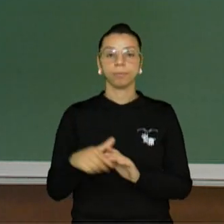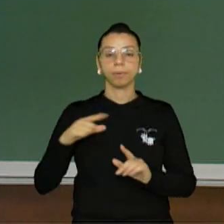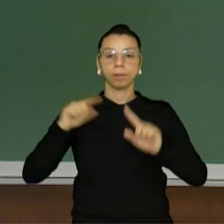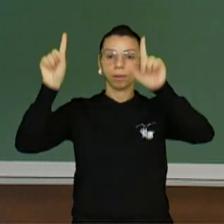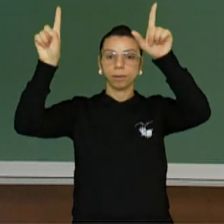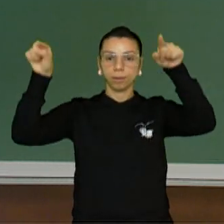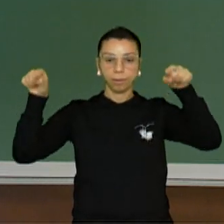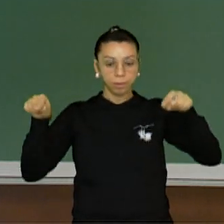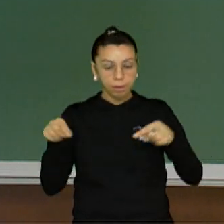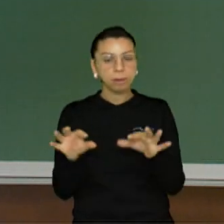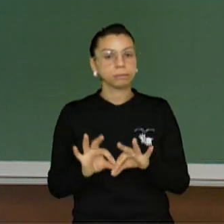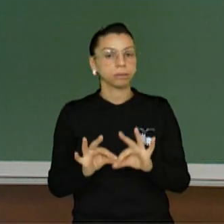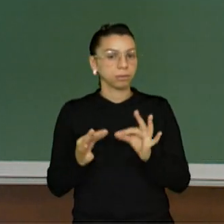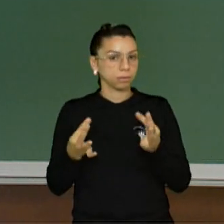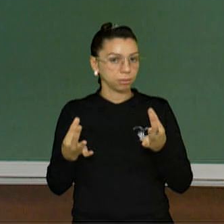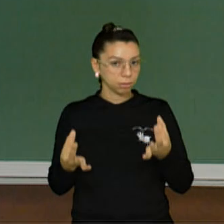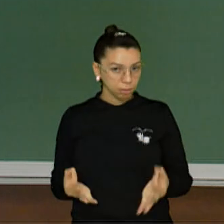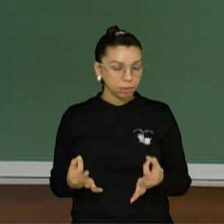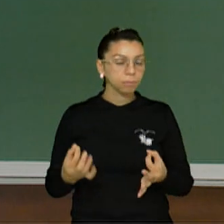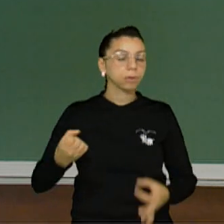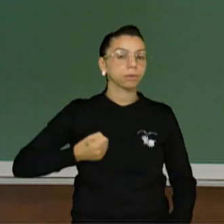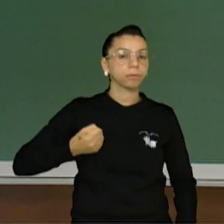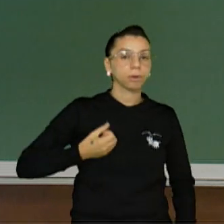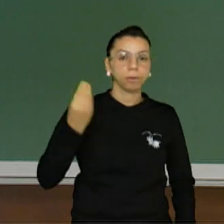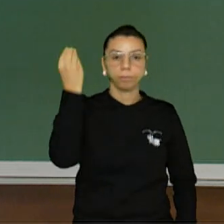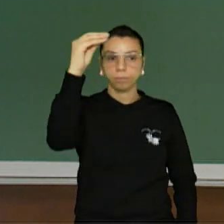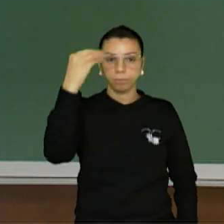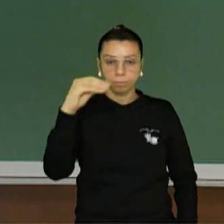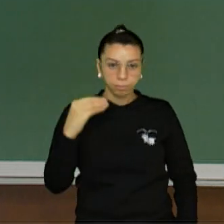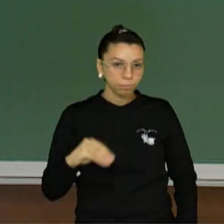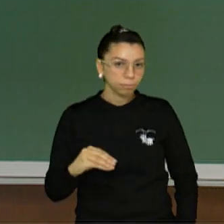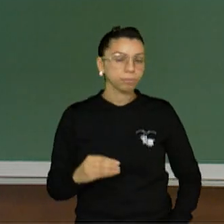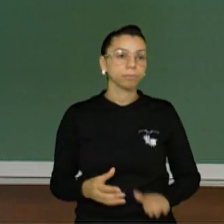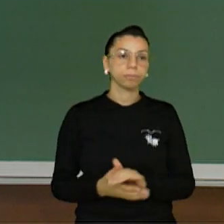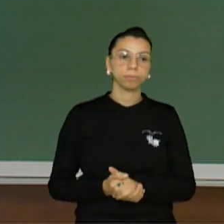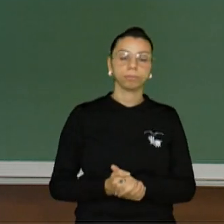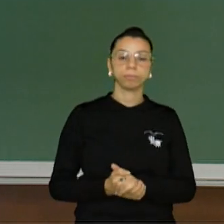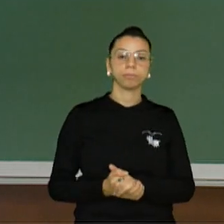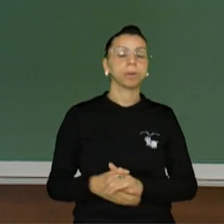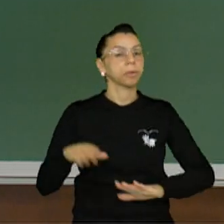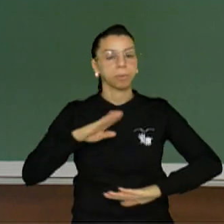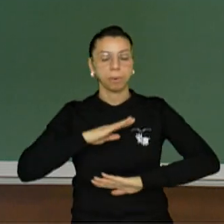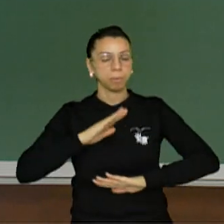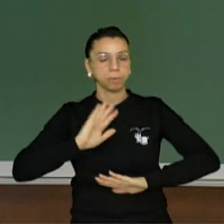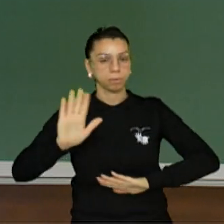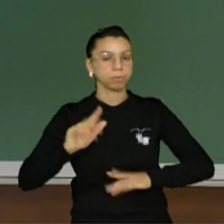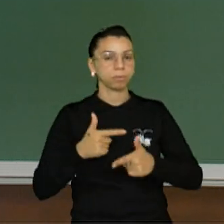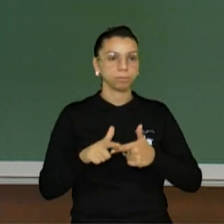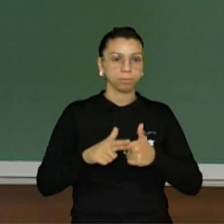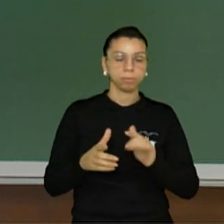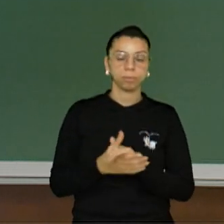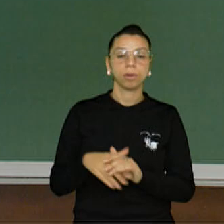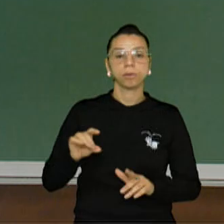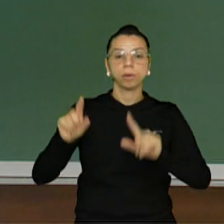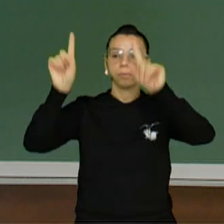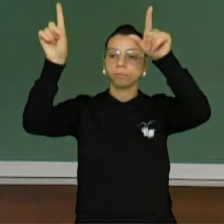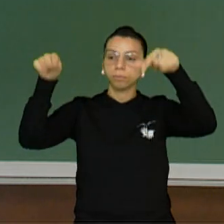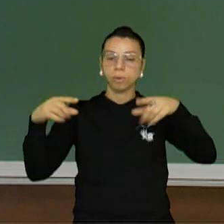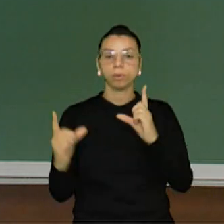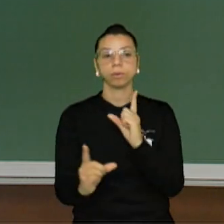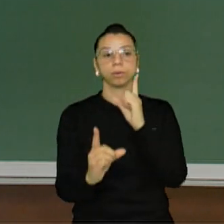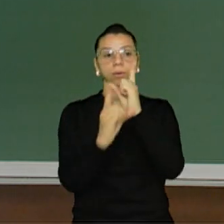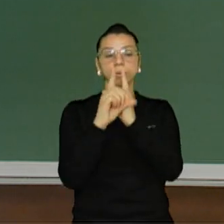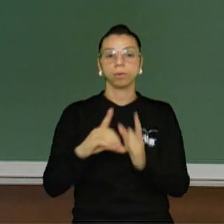matriz simples aqui, né, que eu coloquei os valores, quer dizer, não está contextualizado, não é uma situação problema, só uma matriz encontra o